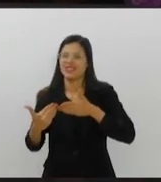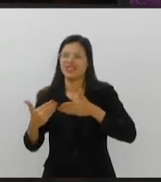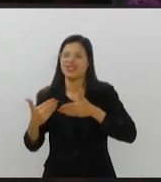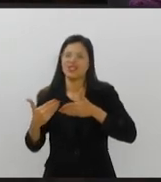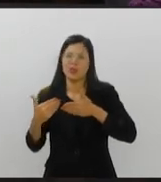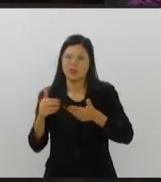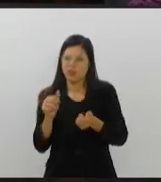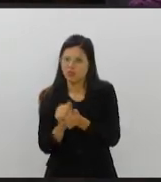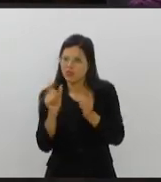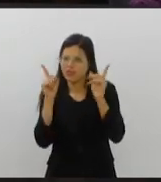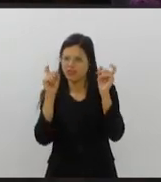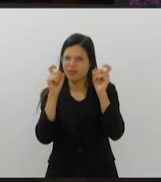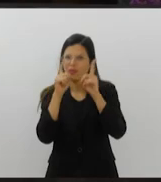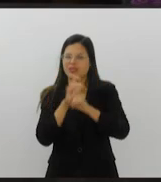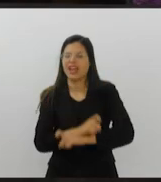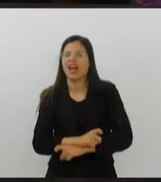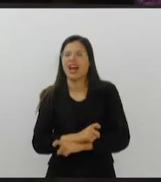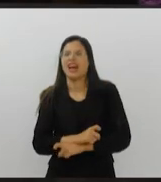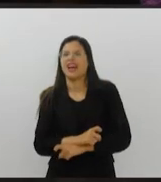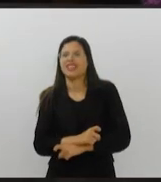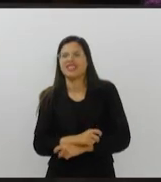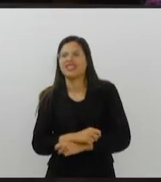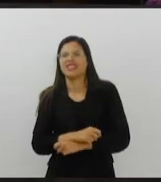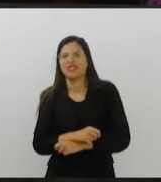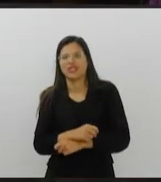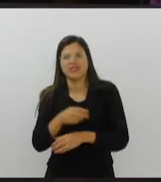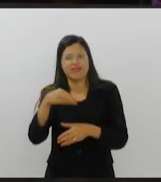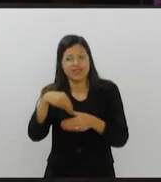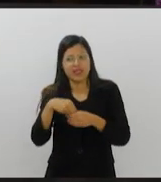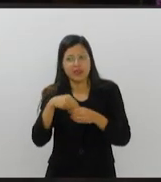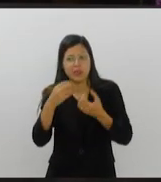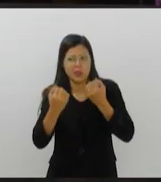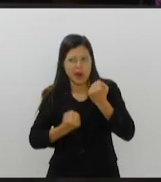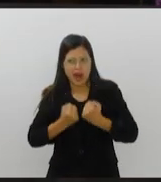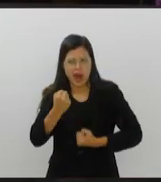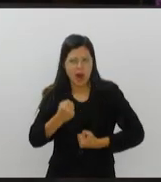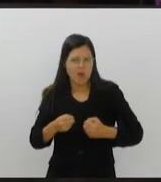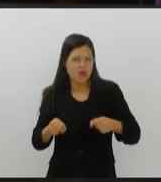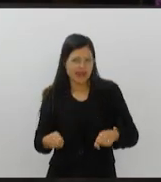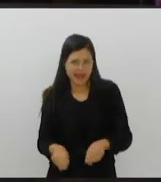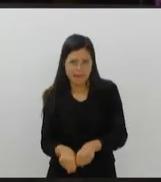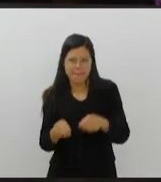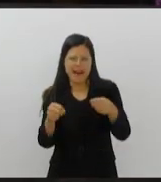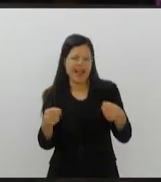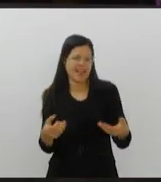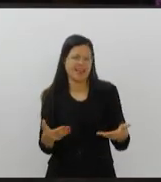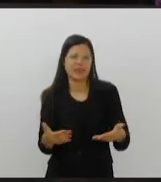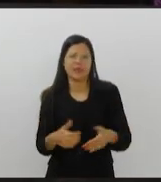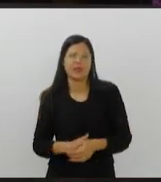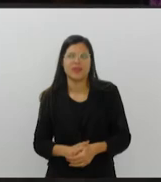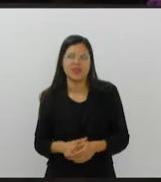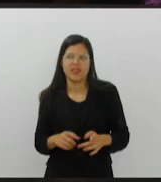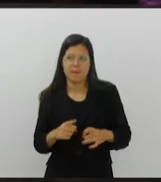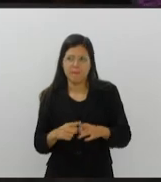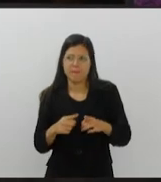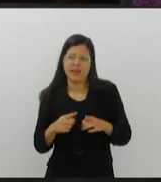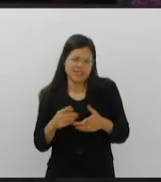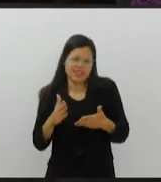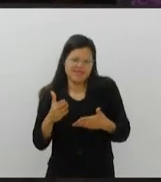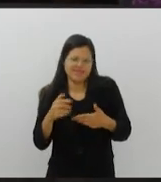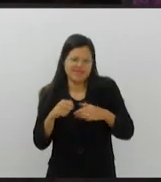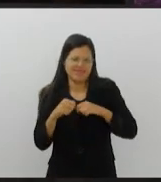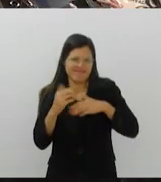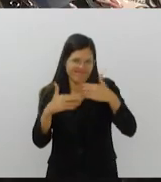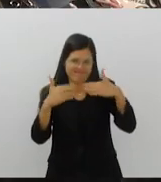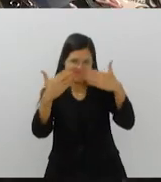noite, dentro do carro, carro quebrado. A como com fumaçando. Mas é assim que se constrói as coisas, né,